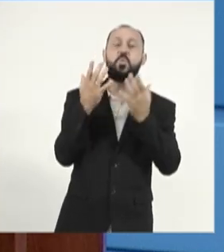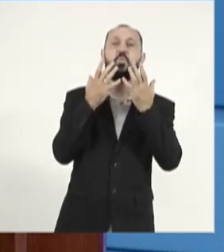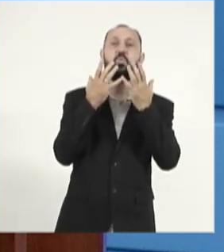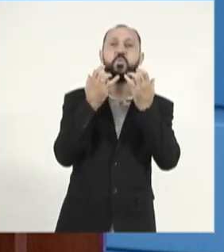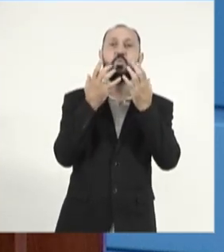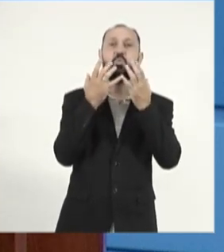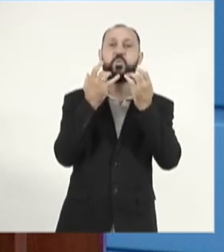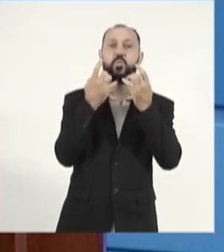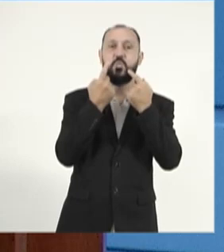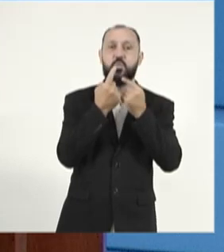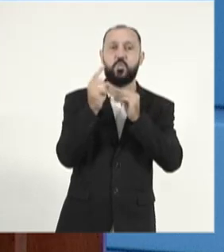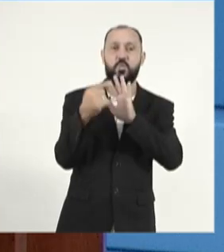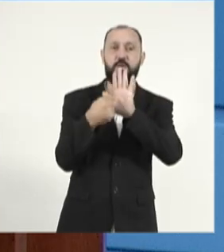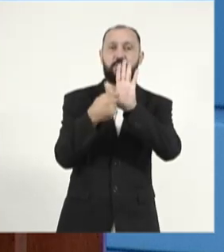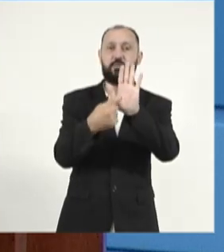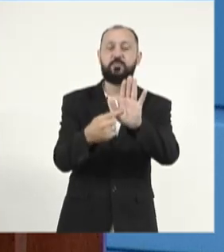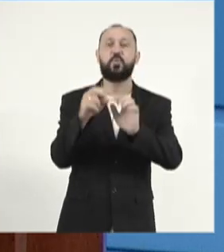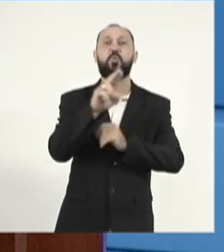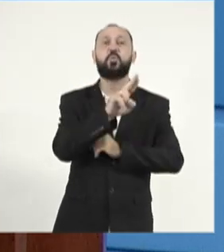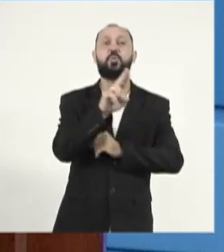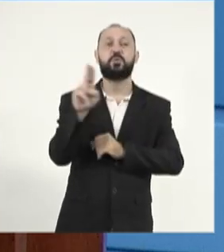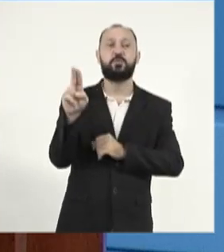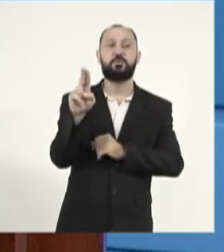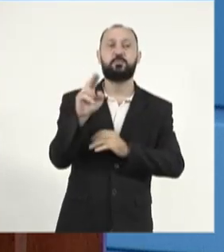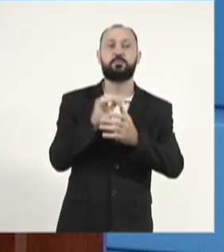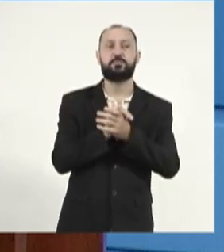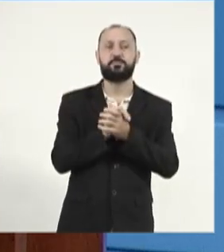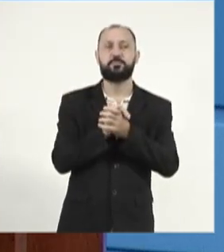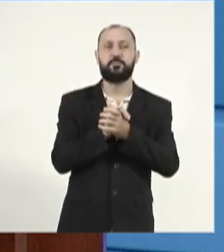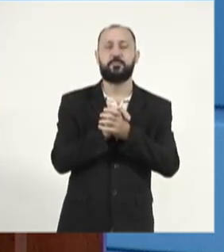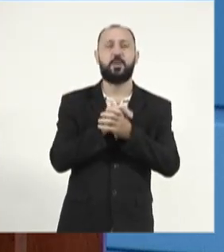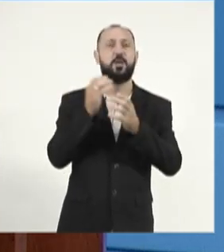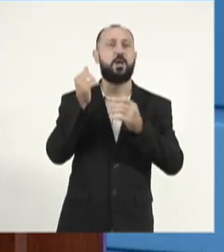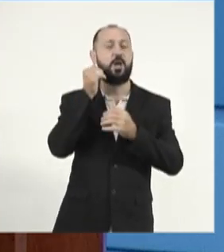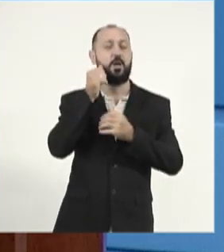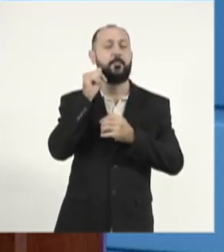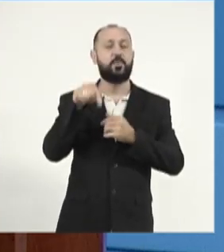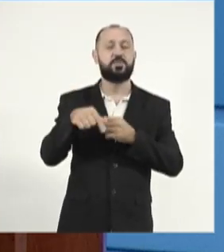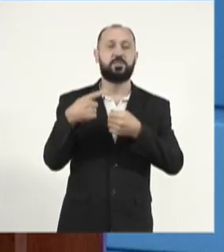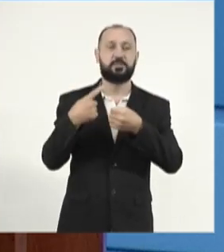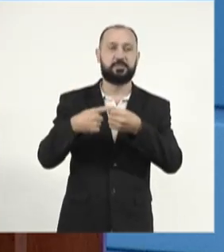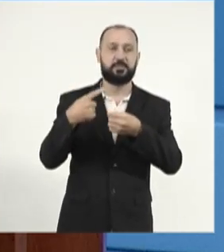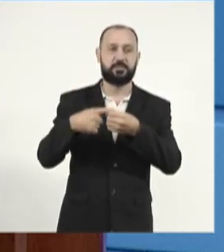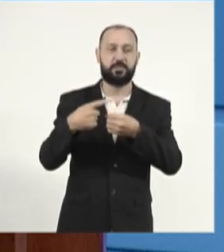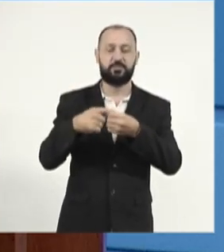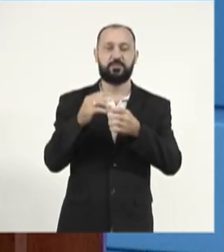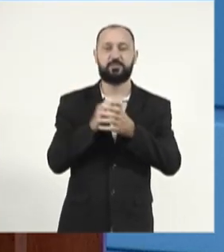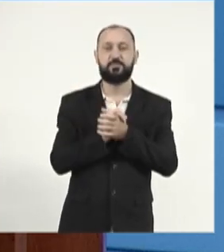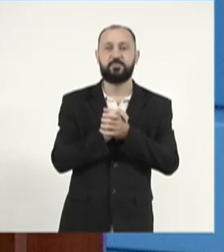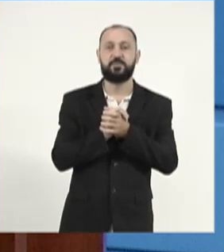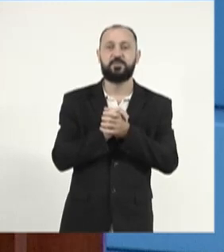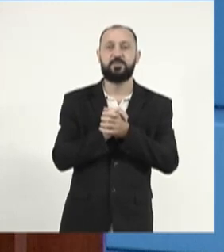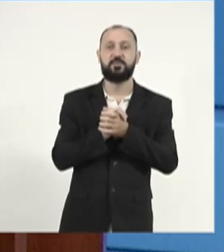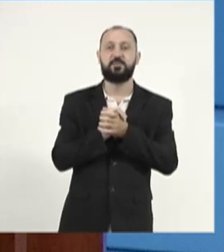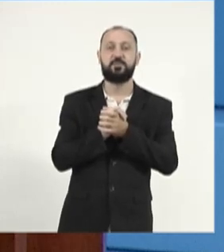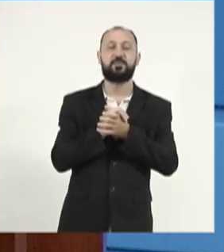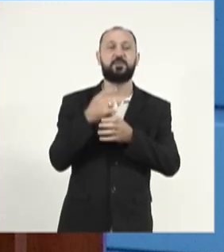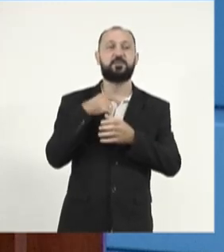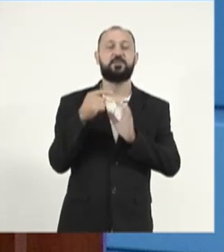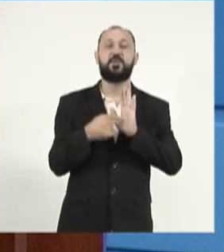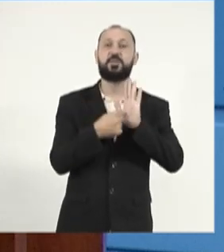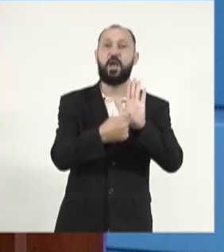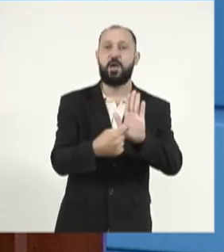de teatro chamada A Moça da Cidade, e essa peça vem